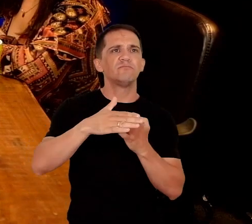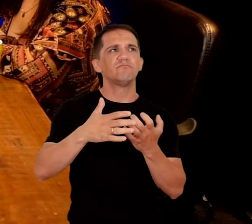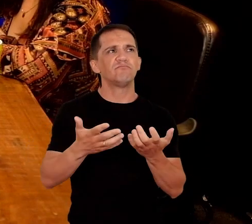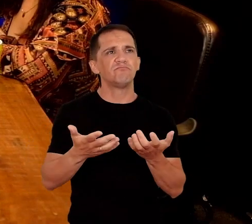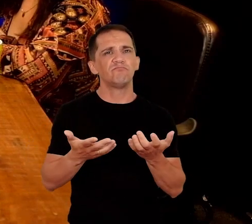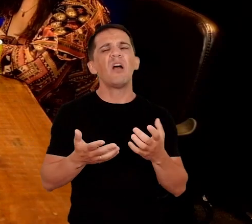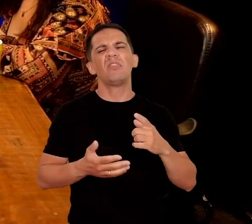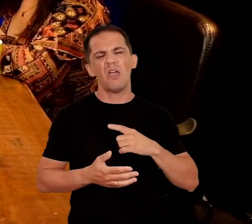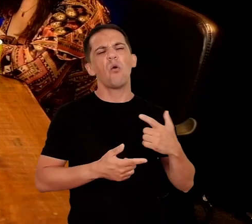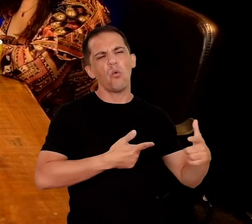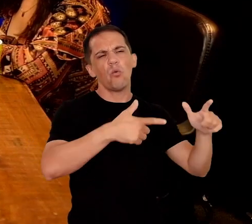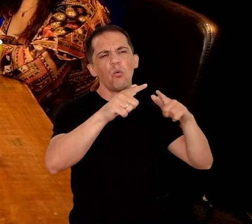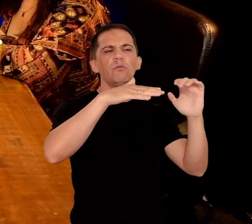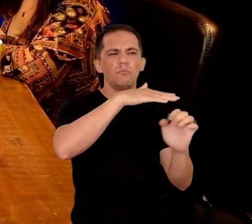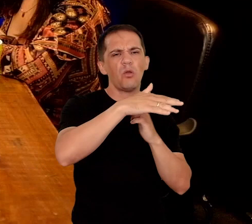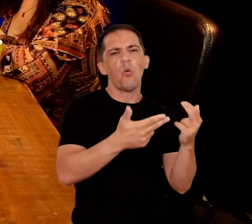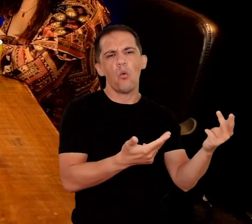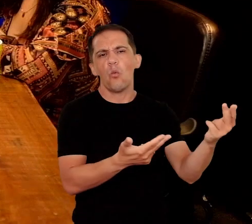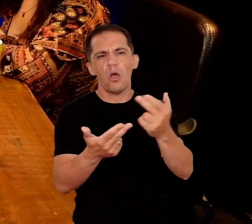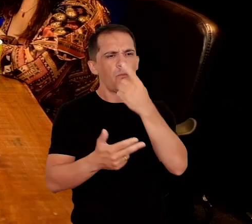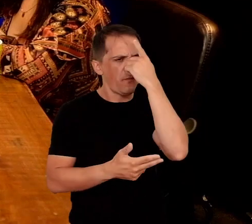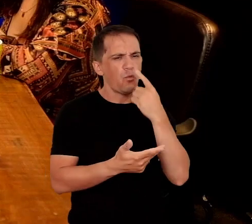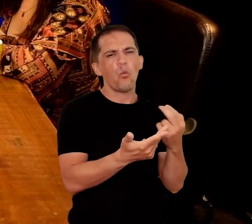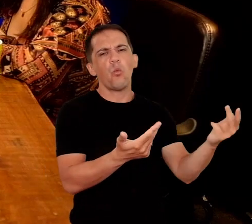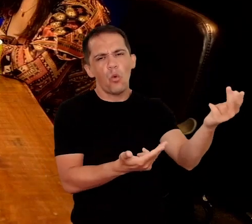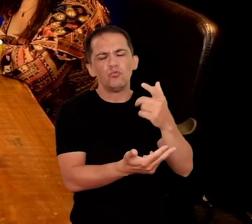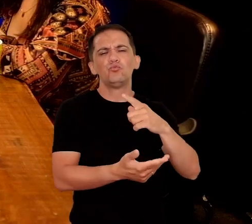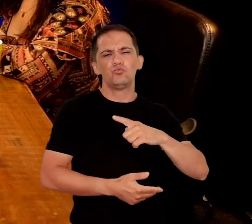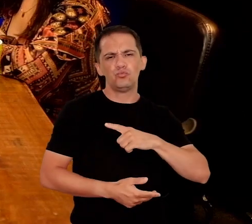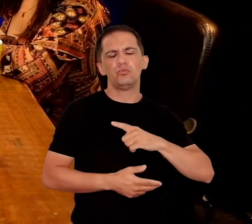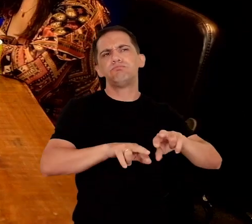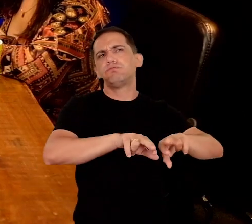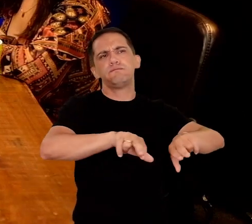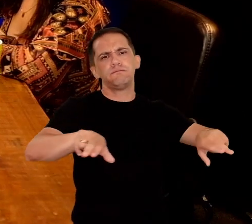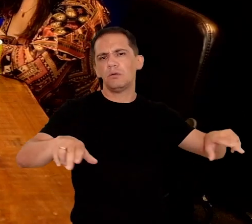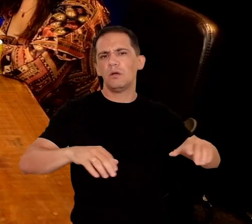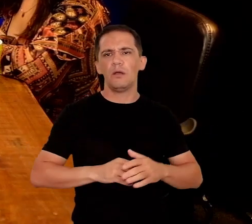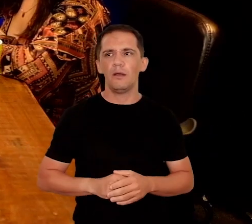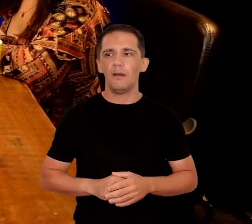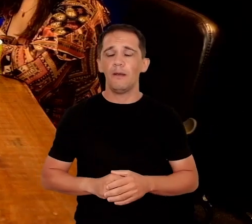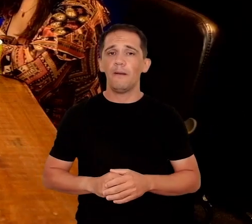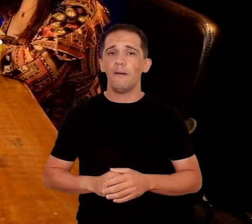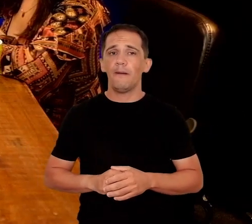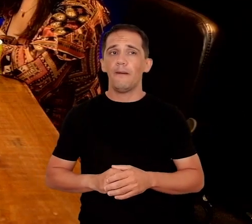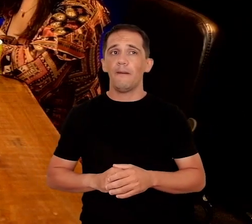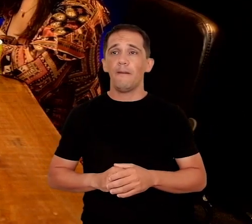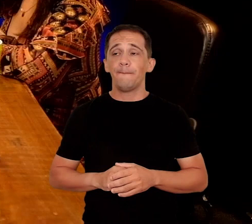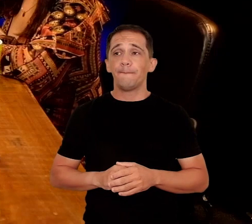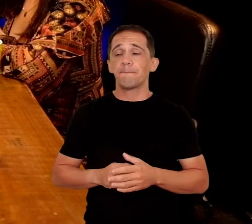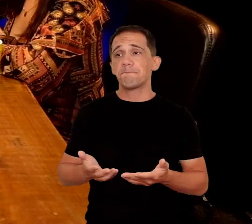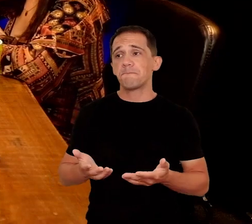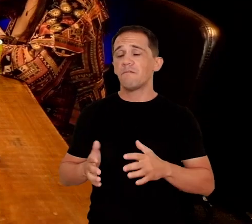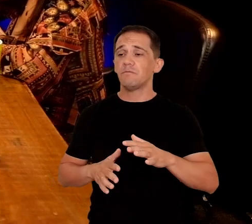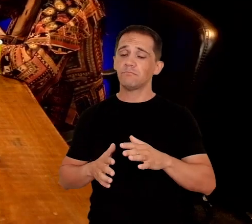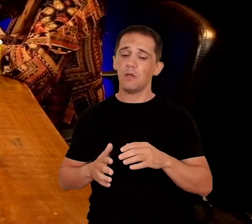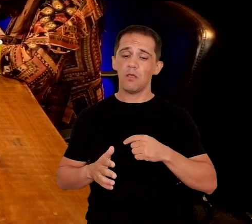né? Cachoeirinha, Gravataí. Existem muitas empresas de tradução e interpretação. Isso, né? várias. Mas, assim, a gente queria... Porque às